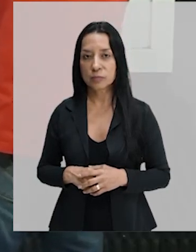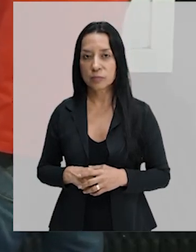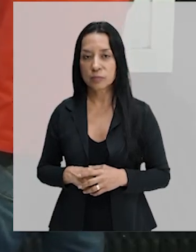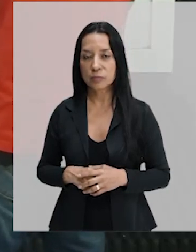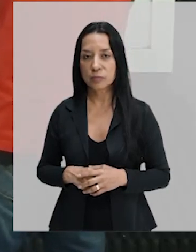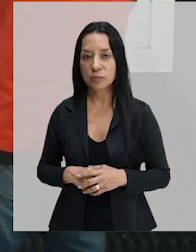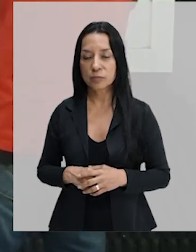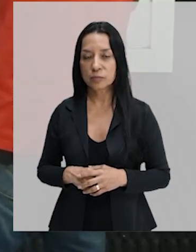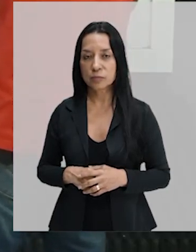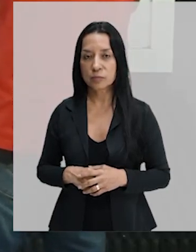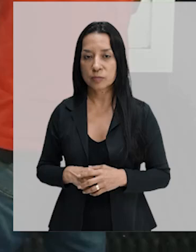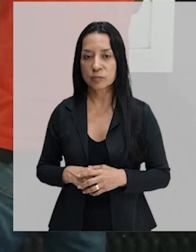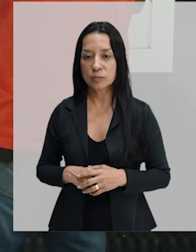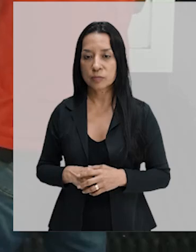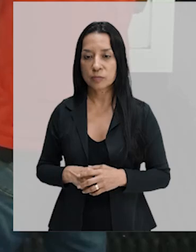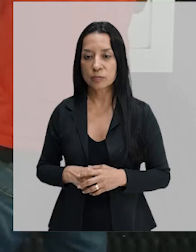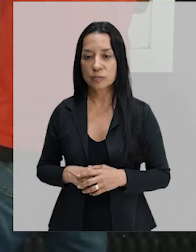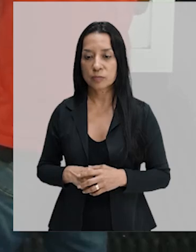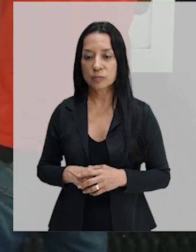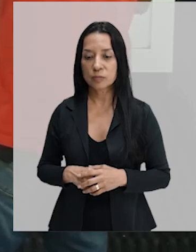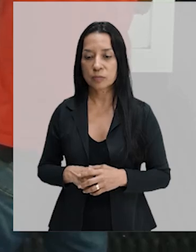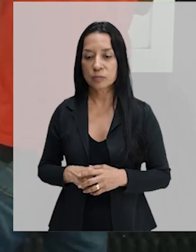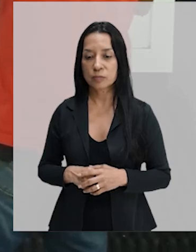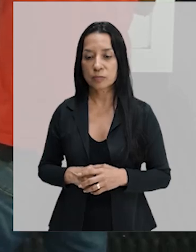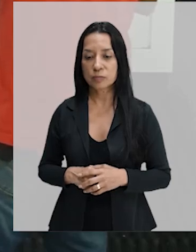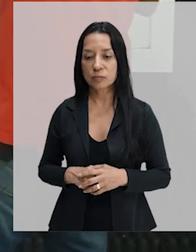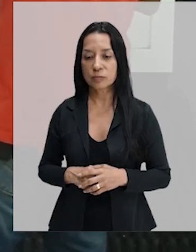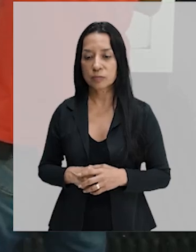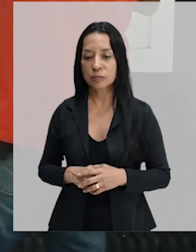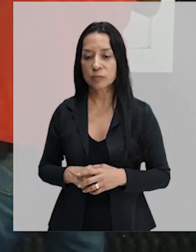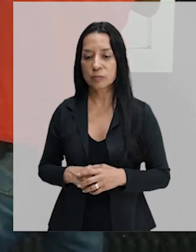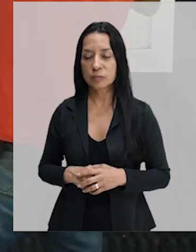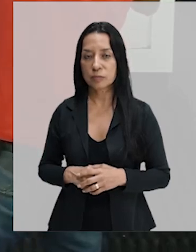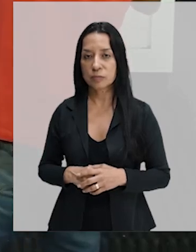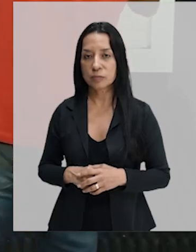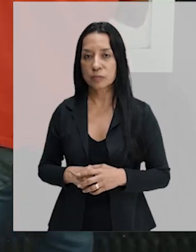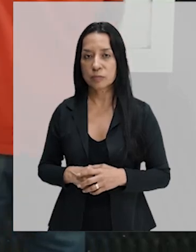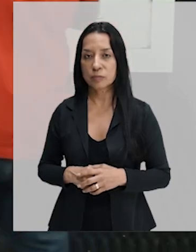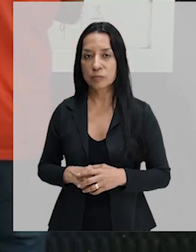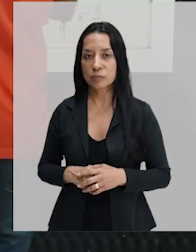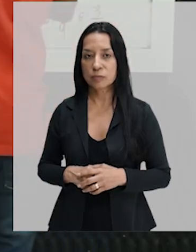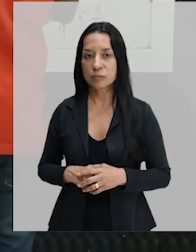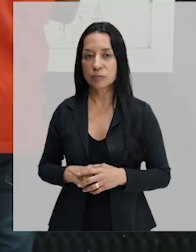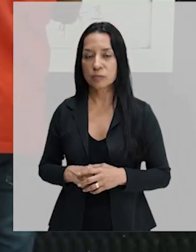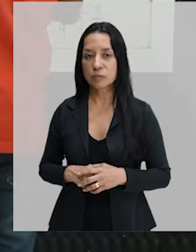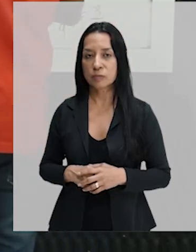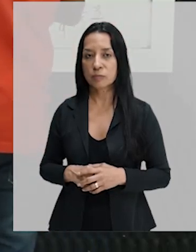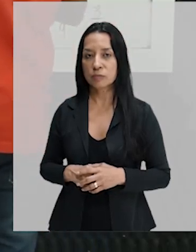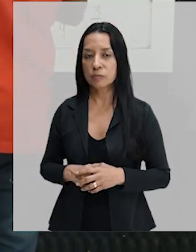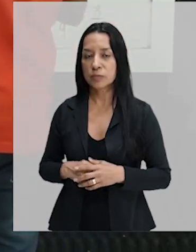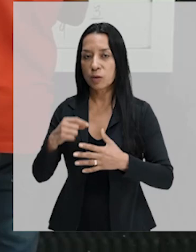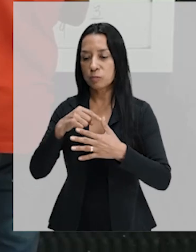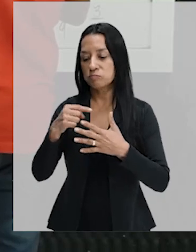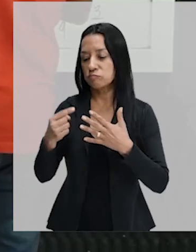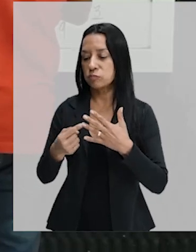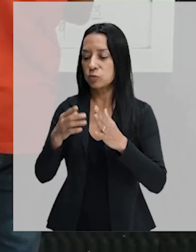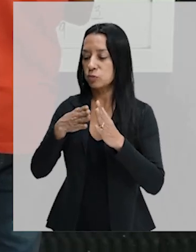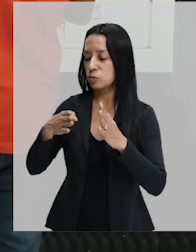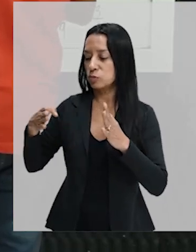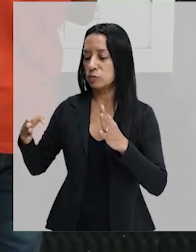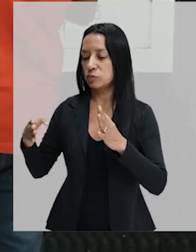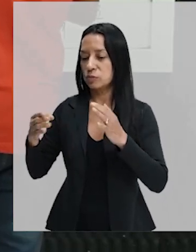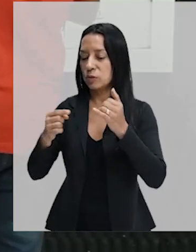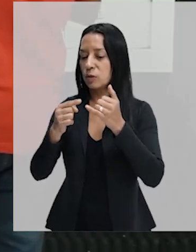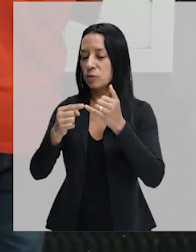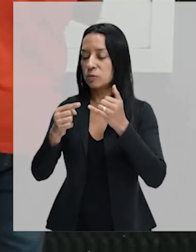ao produto dos extremos. Produto dos meios é igual ao produto